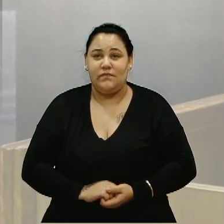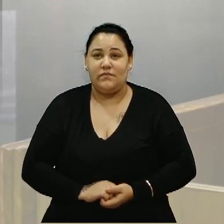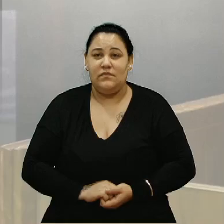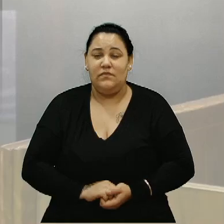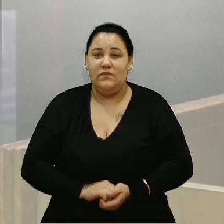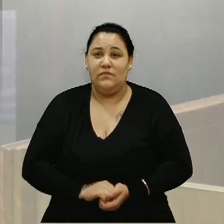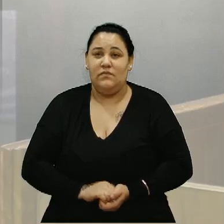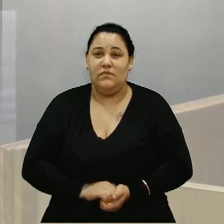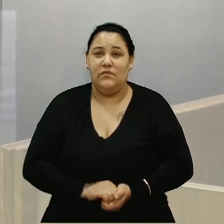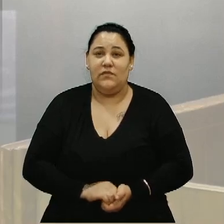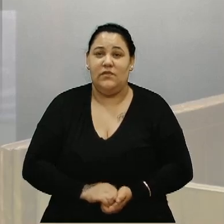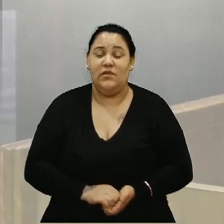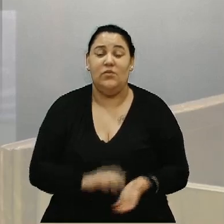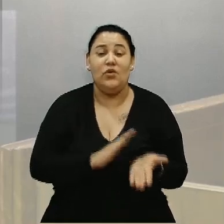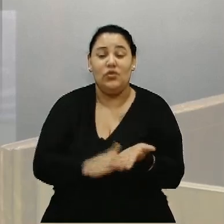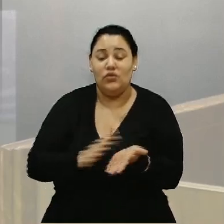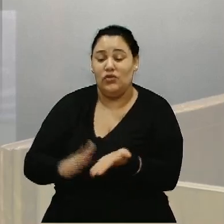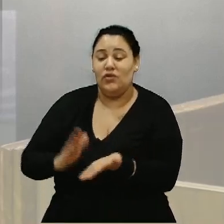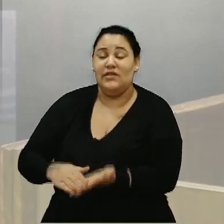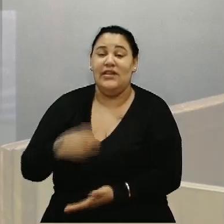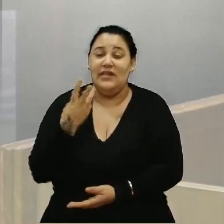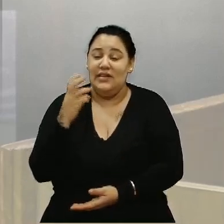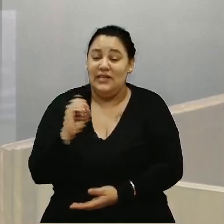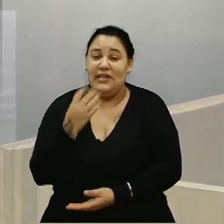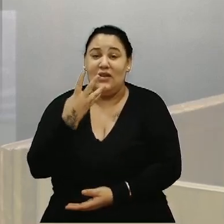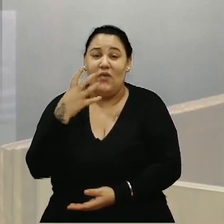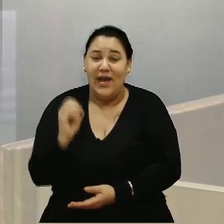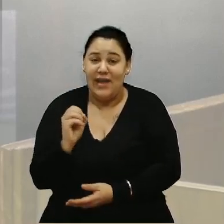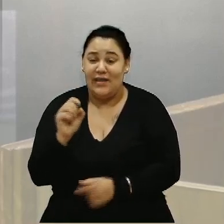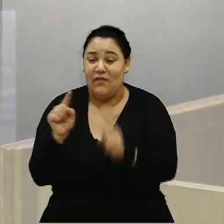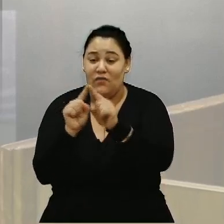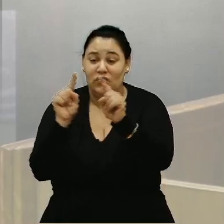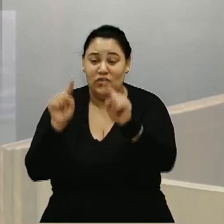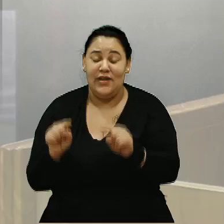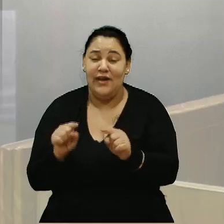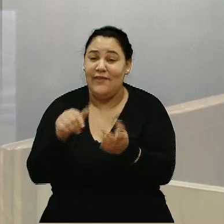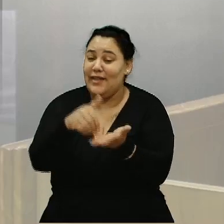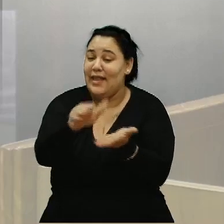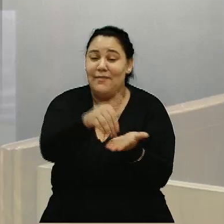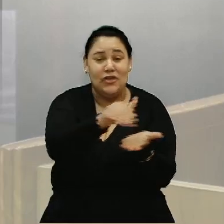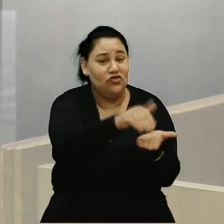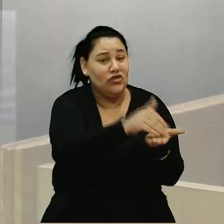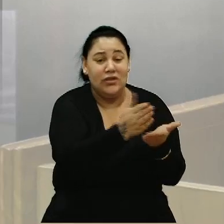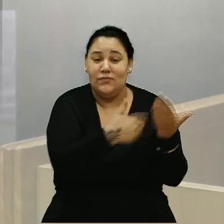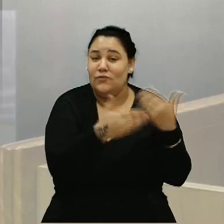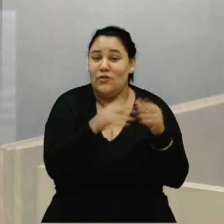Produtores que têm 30, 40 funcionários trabalhando na lavoura que vão demitir todo mundo até o fim do ano.